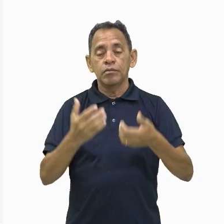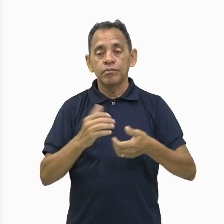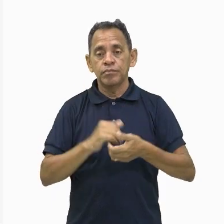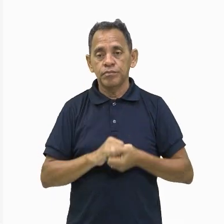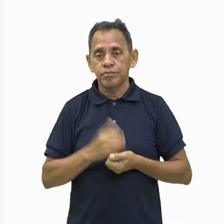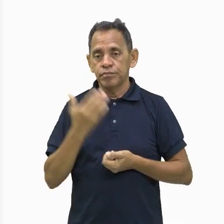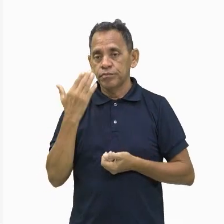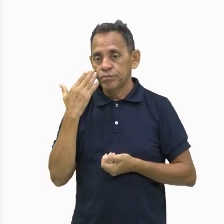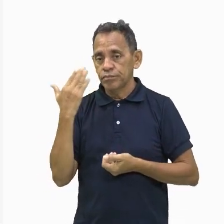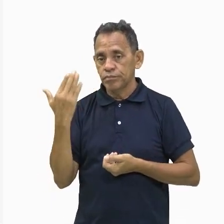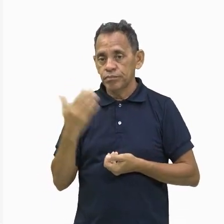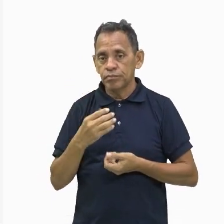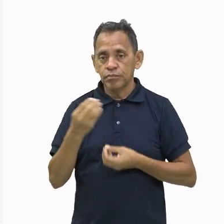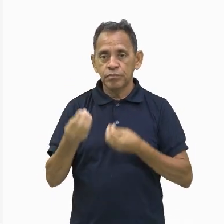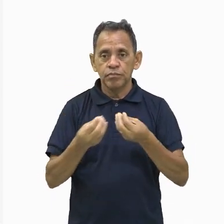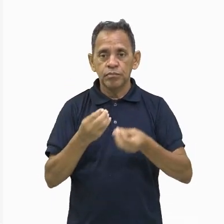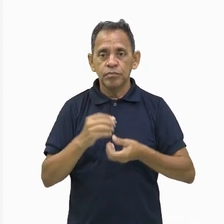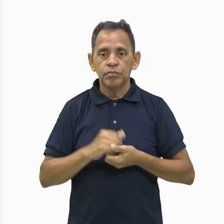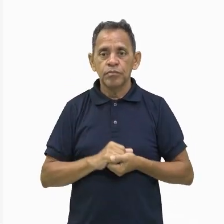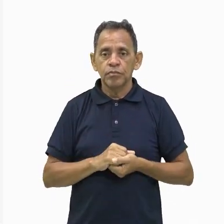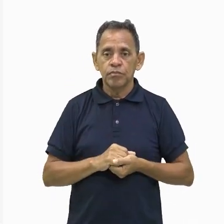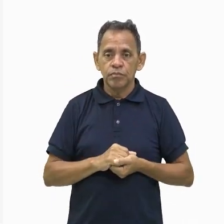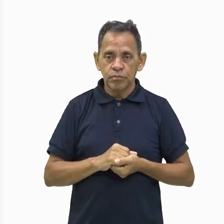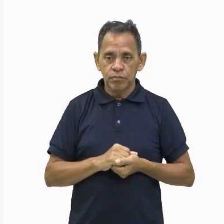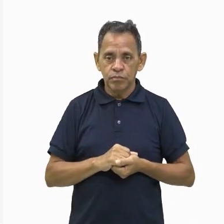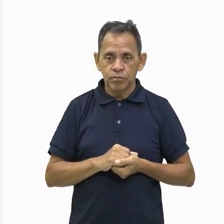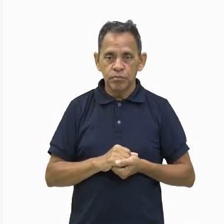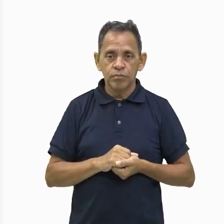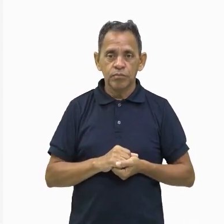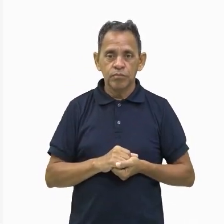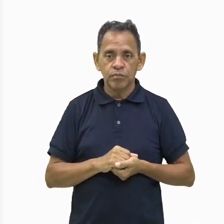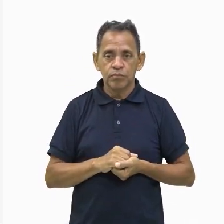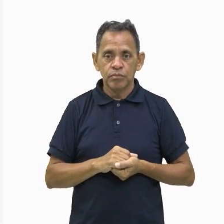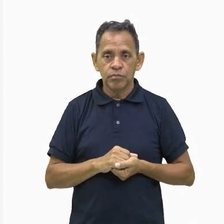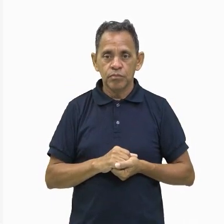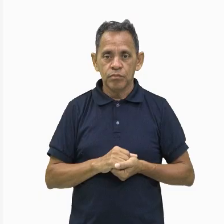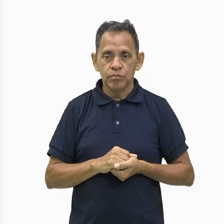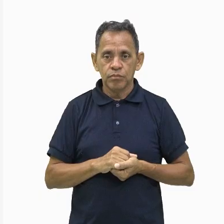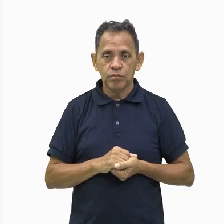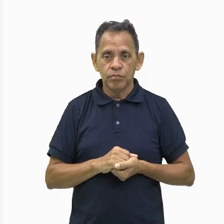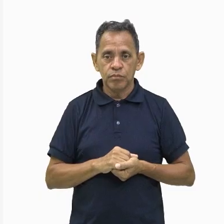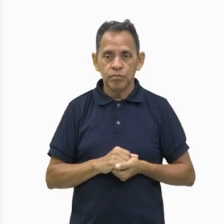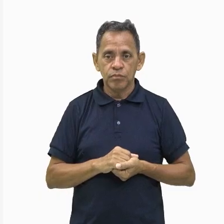bora identificar o valor desse fator de desconto e depois do fator